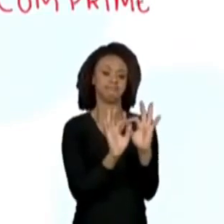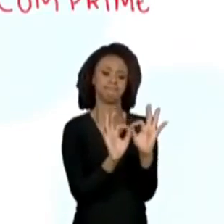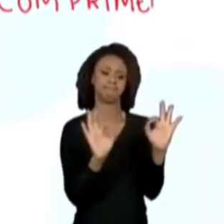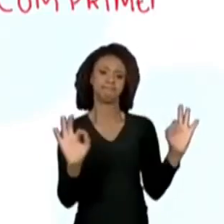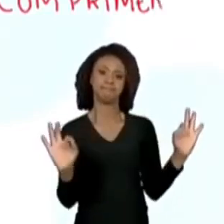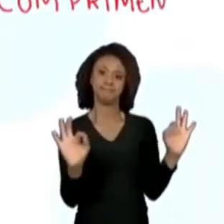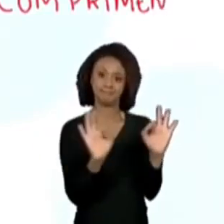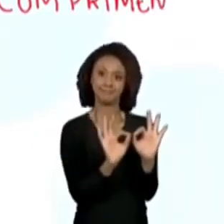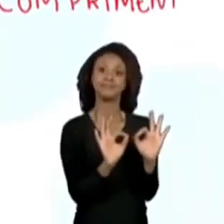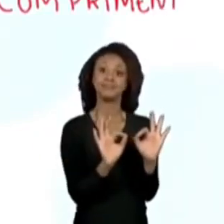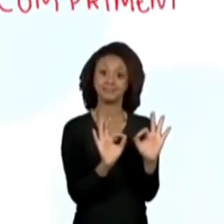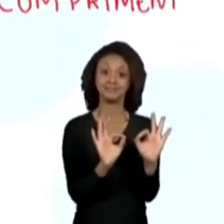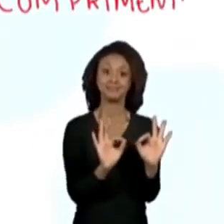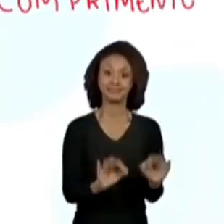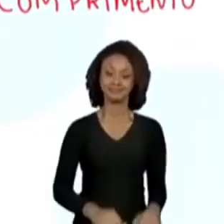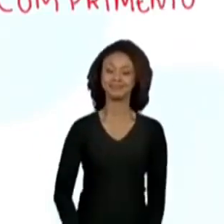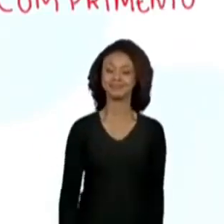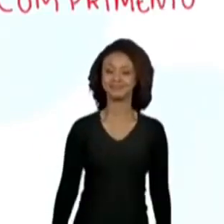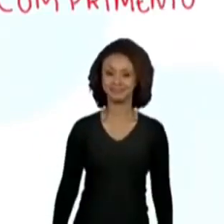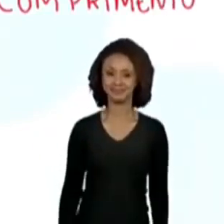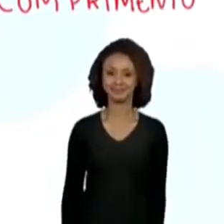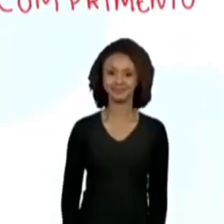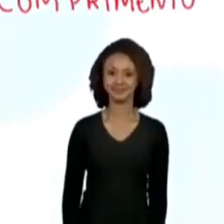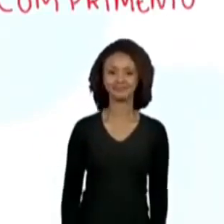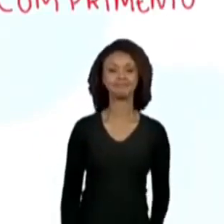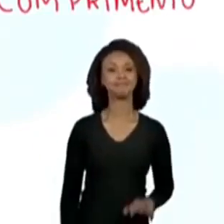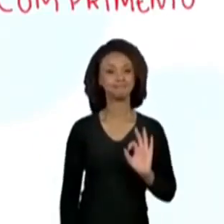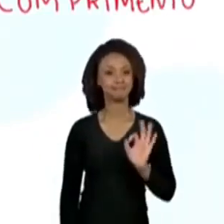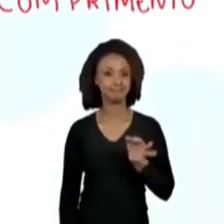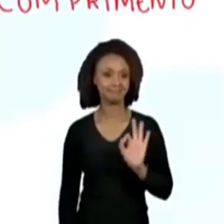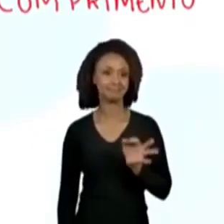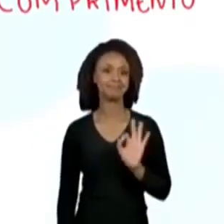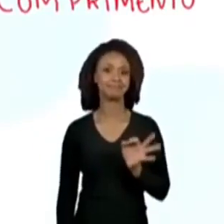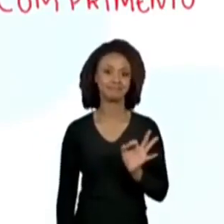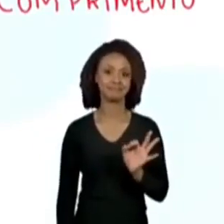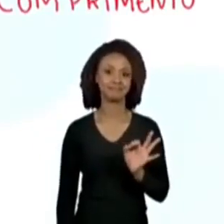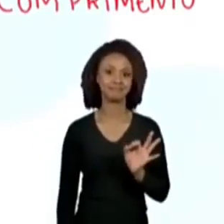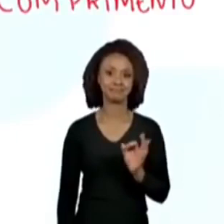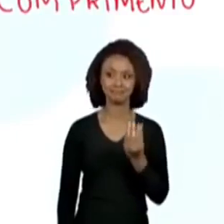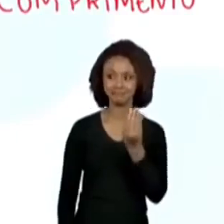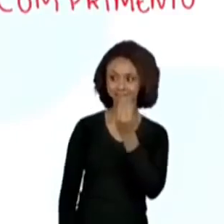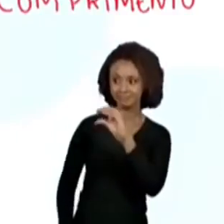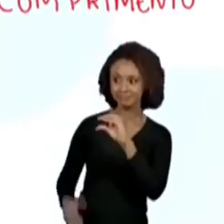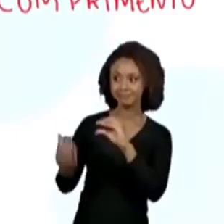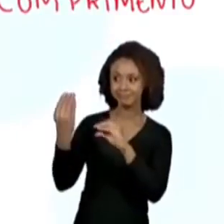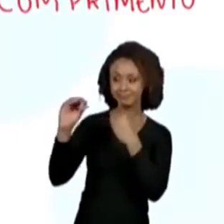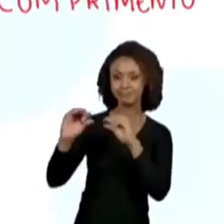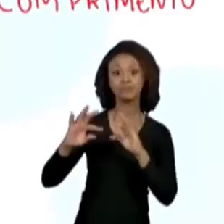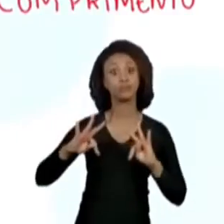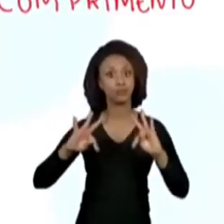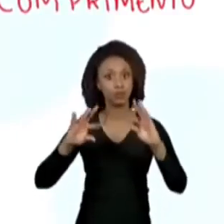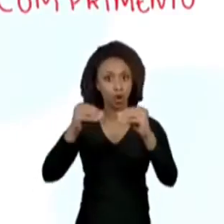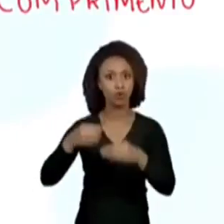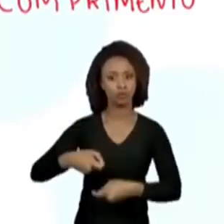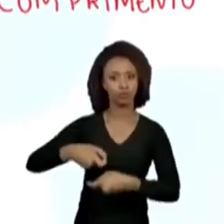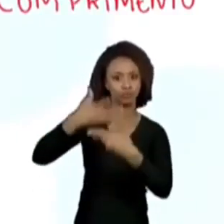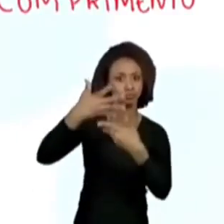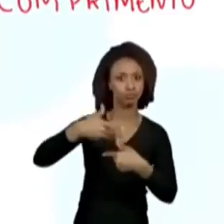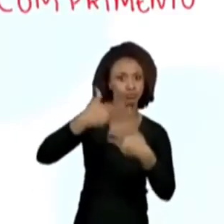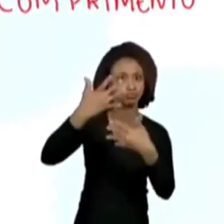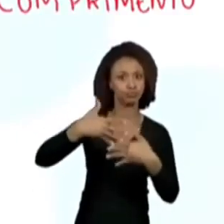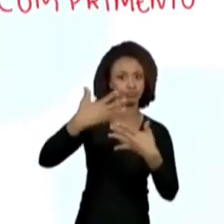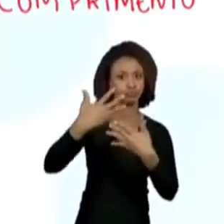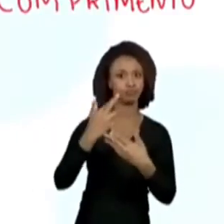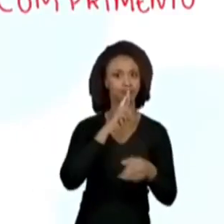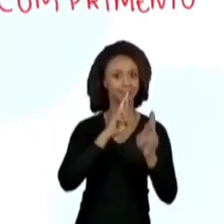Peso e comprimento. Isso. Colocaram lá? Sim. Todo mundo colocando isso. Olha lá, então eles